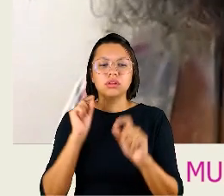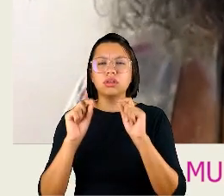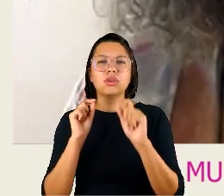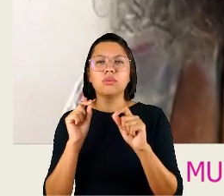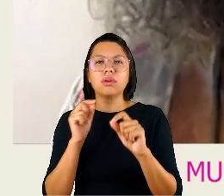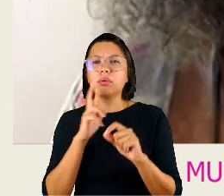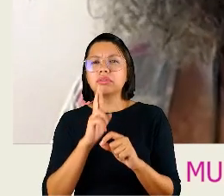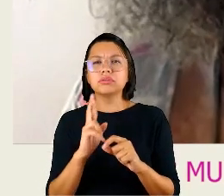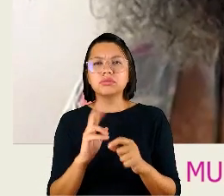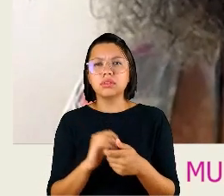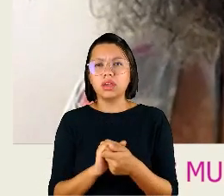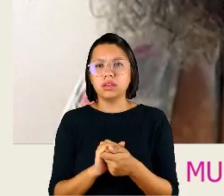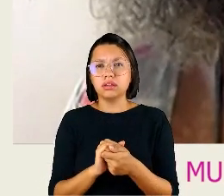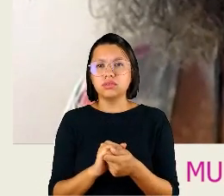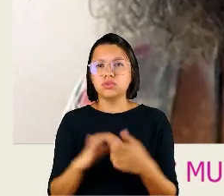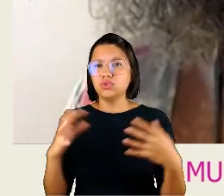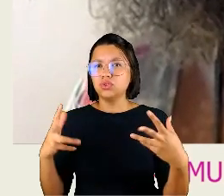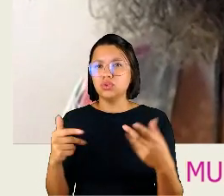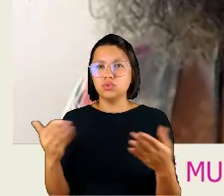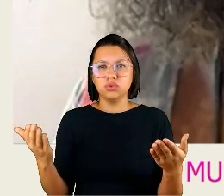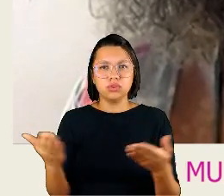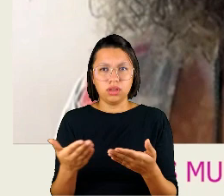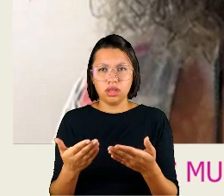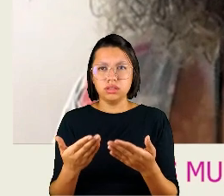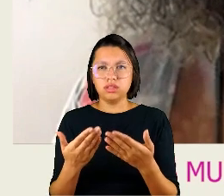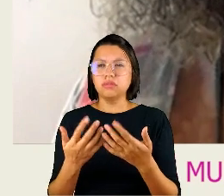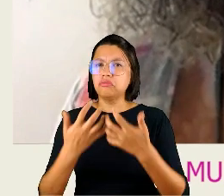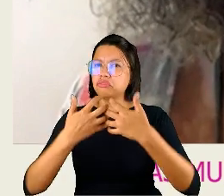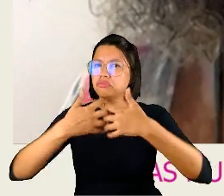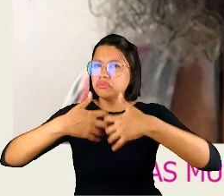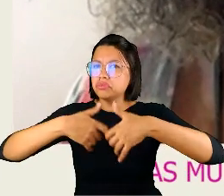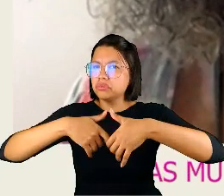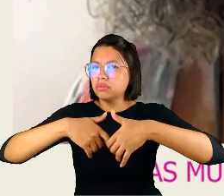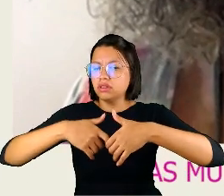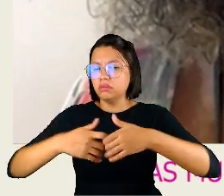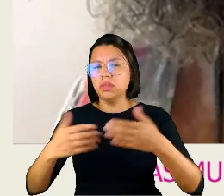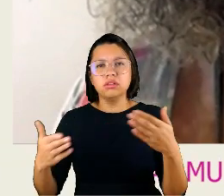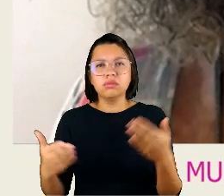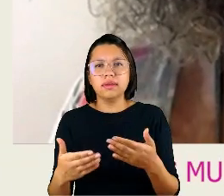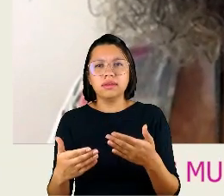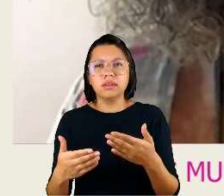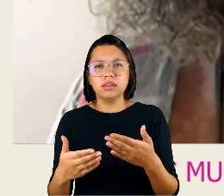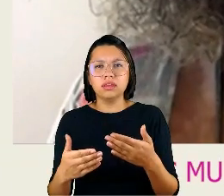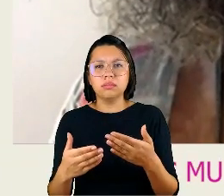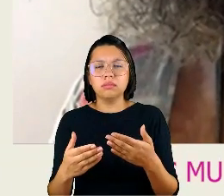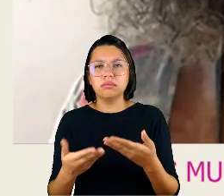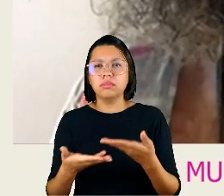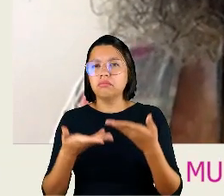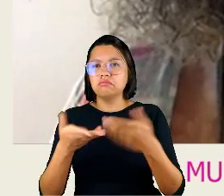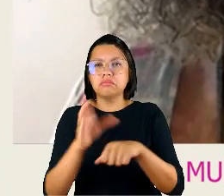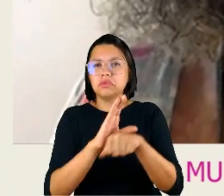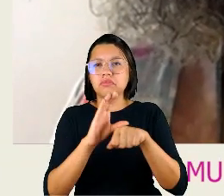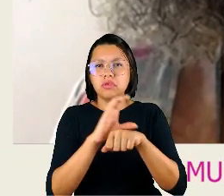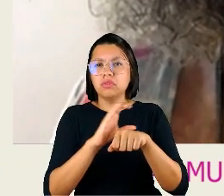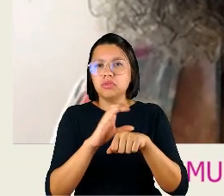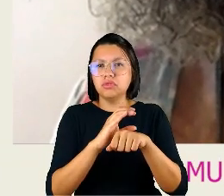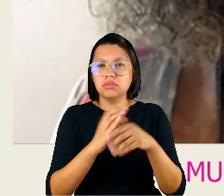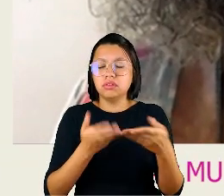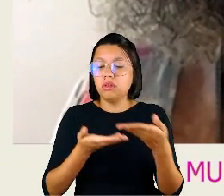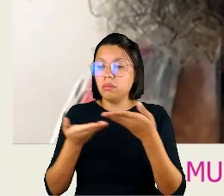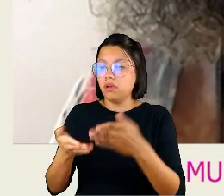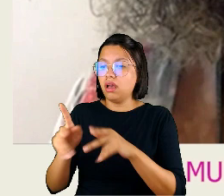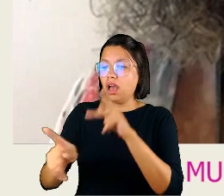qual o resultado de toda essa engrenagem que está aqui para servir a Constituição Federal Brasileira, para servir a população